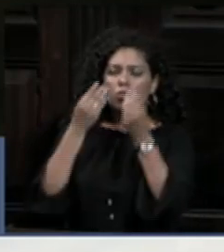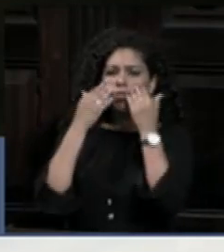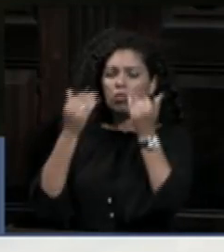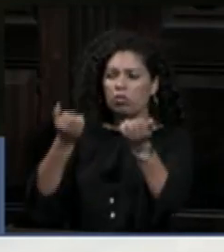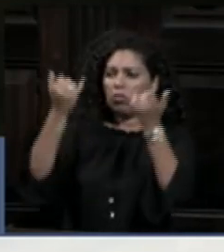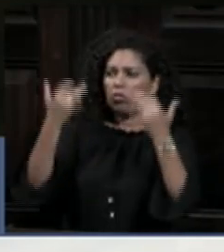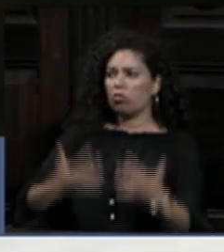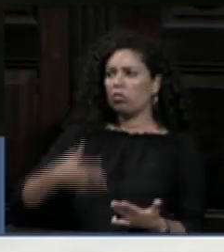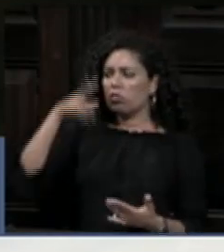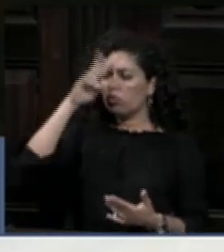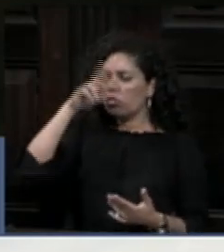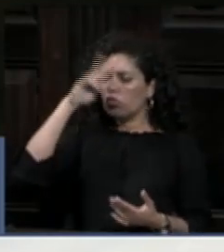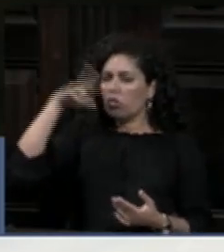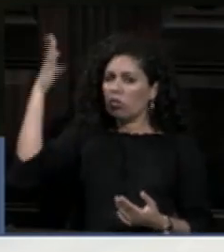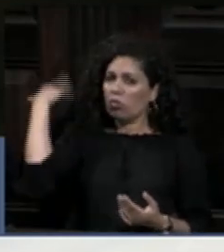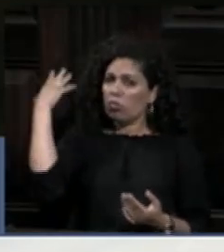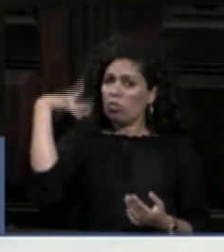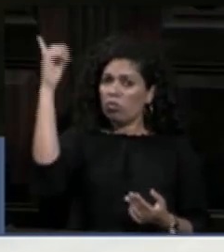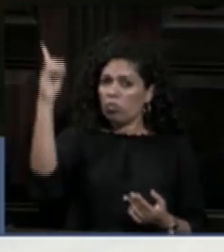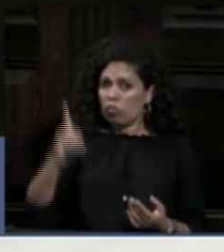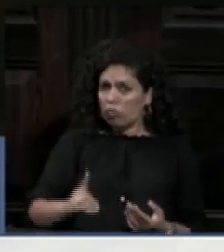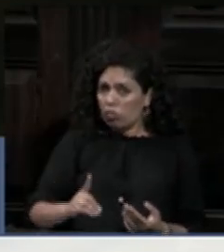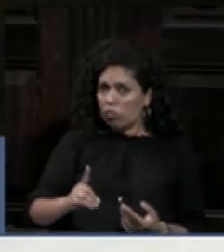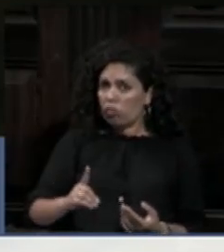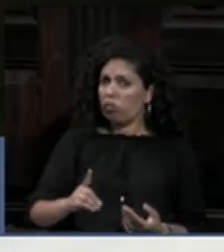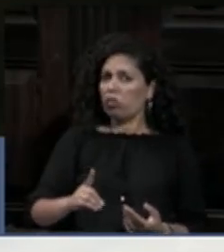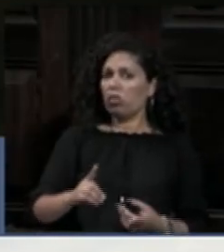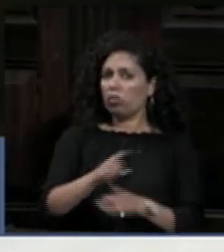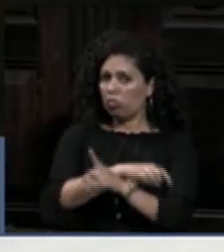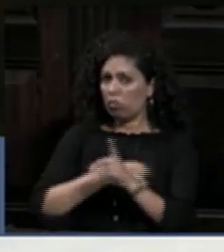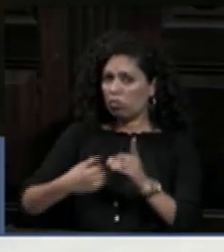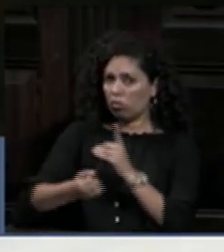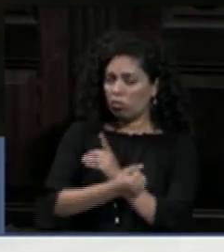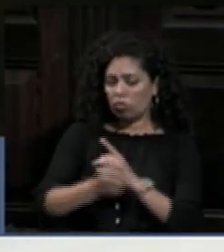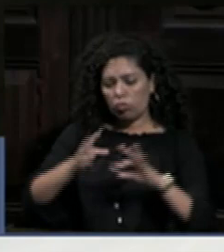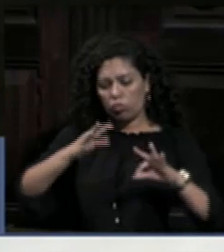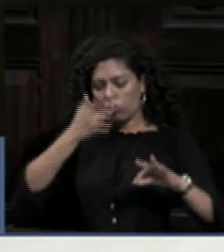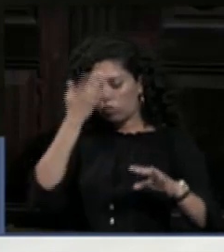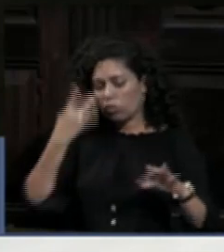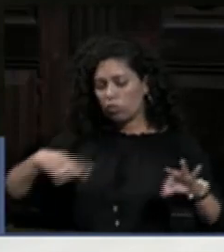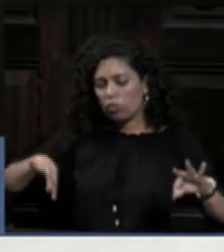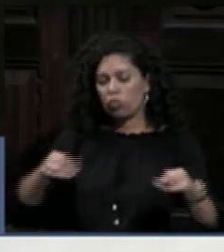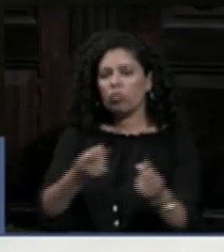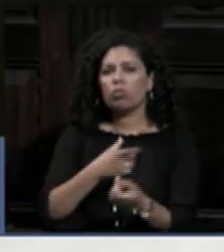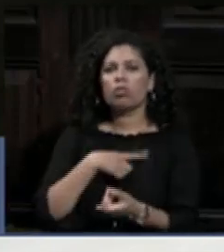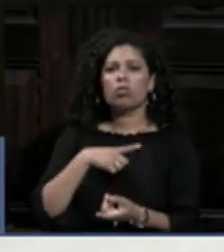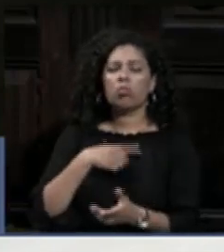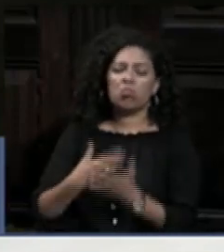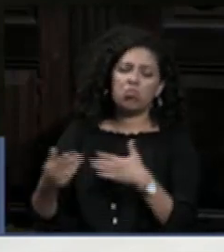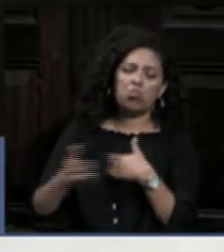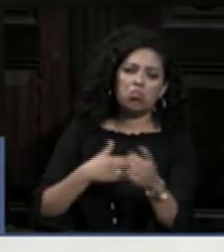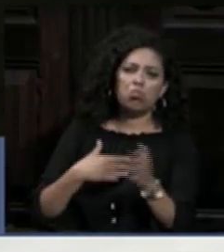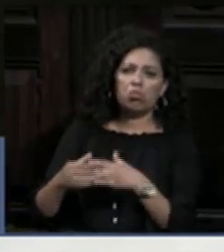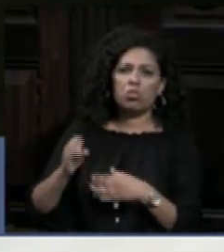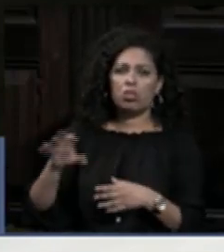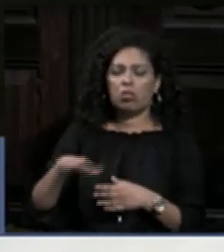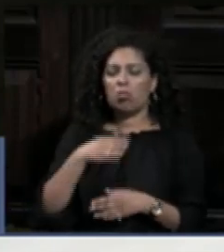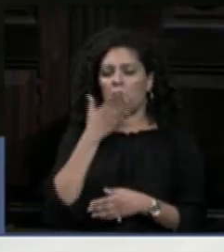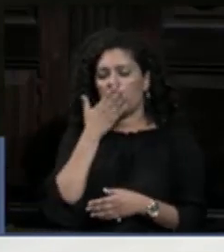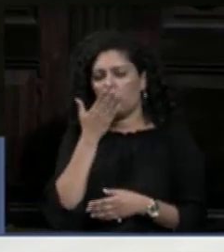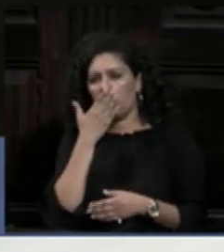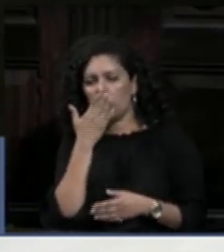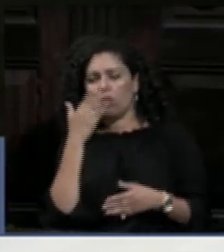é uma reparação social dando a negro as pessoas negras aos indígenas às pessoas mais vulneráveis a